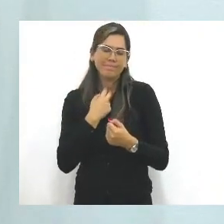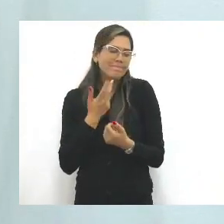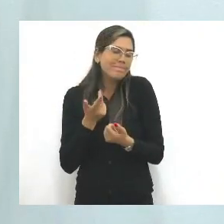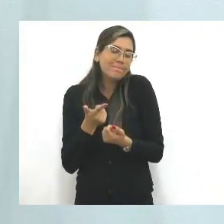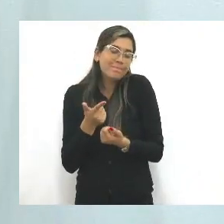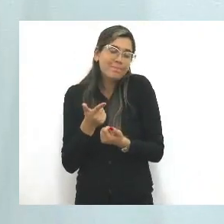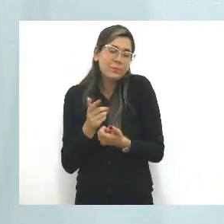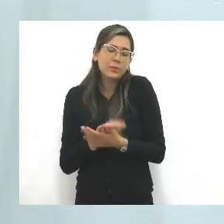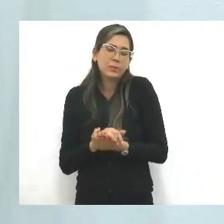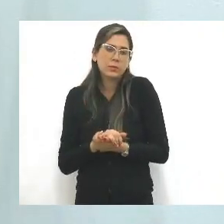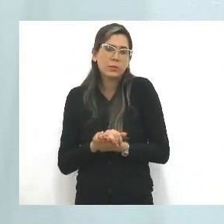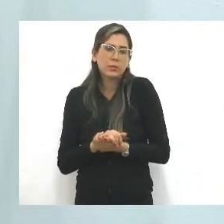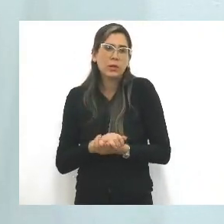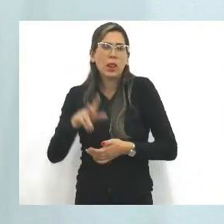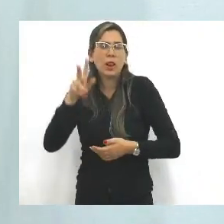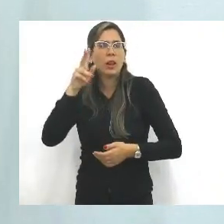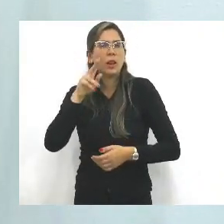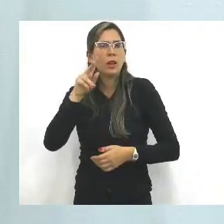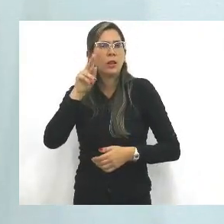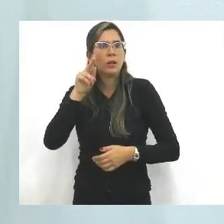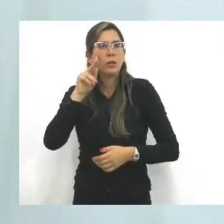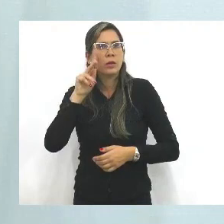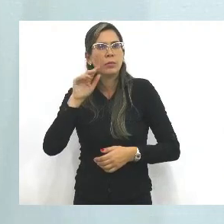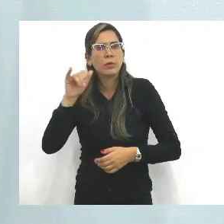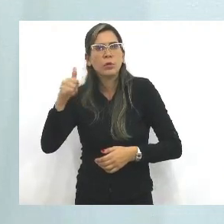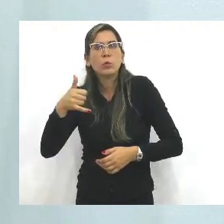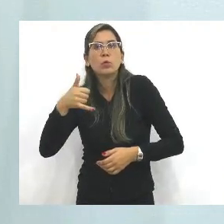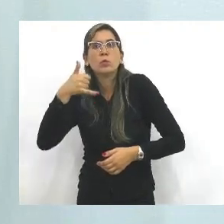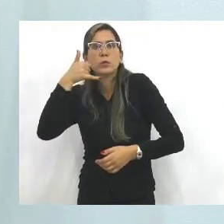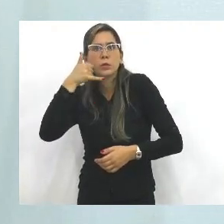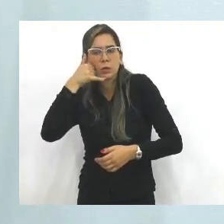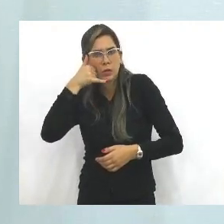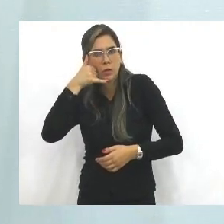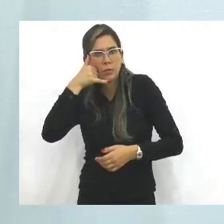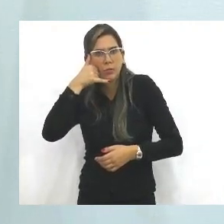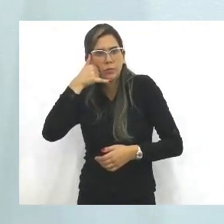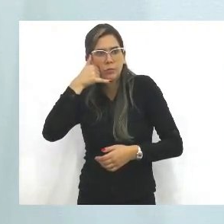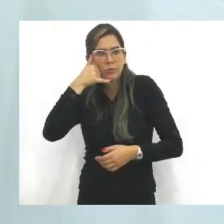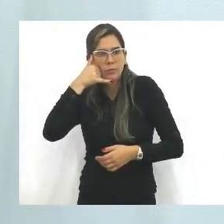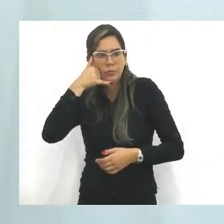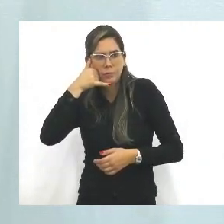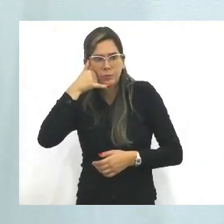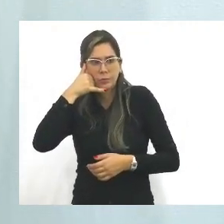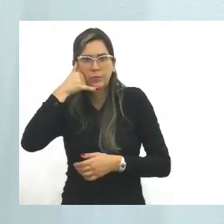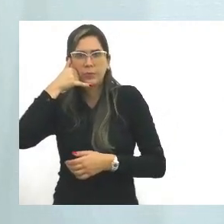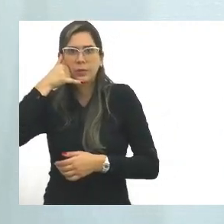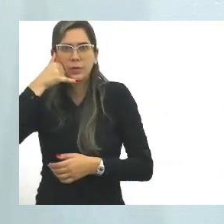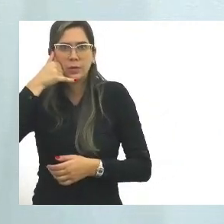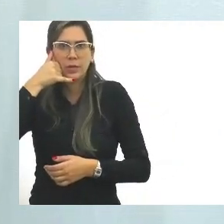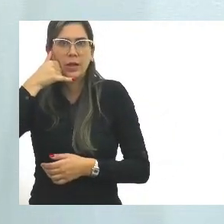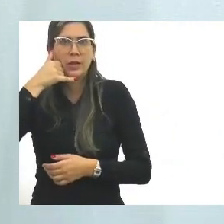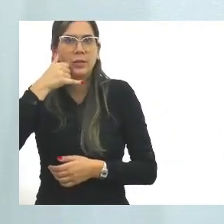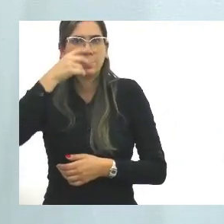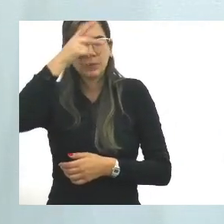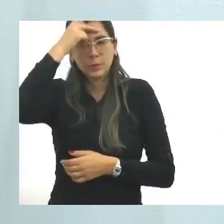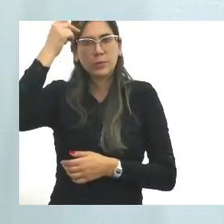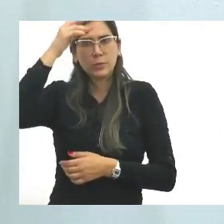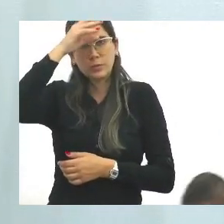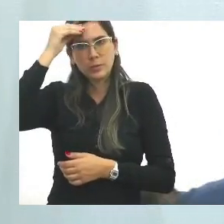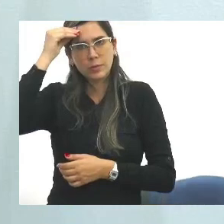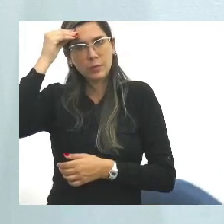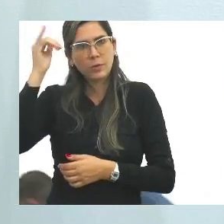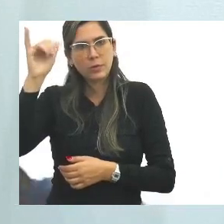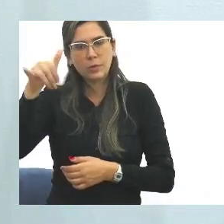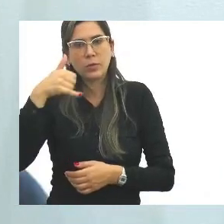bem? Lembrando, os telefones de emergência, as pessoas, às vezes, nesses momentos, elas esquecem o telefone de emergência. O telefone